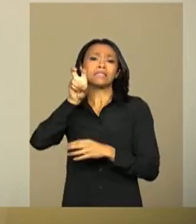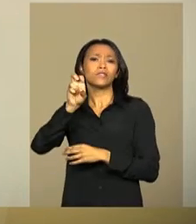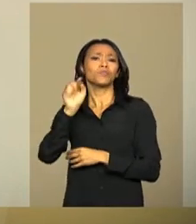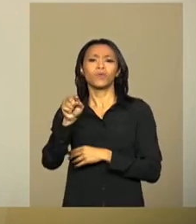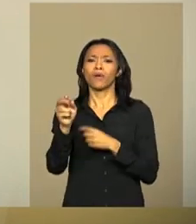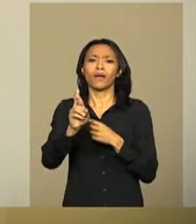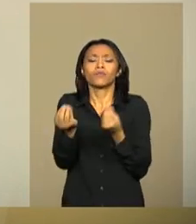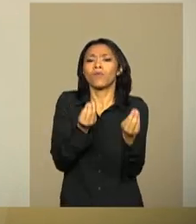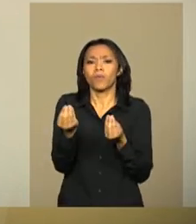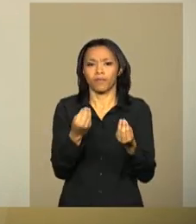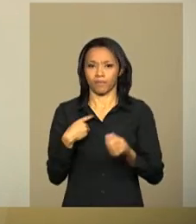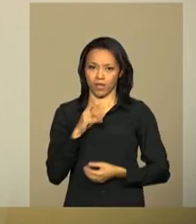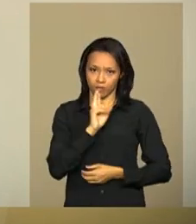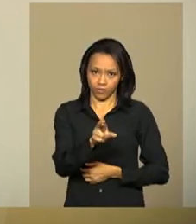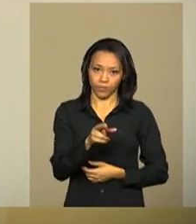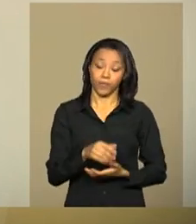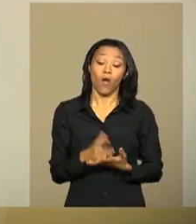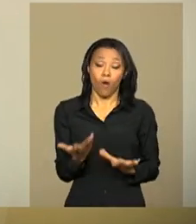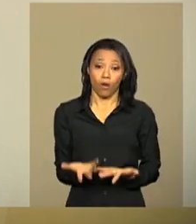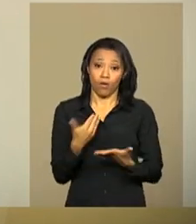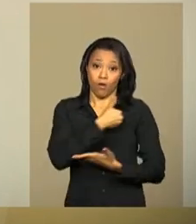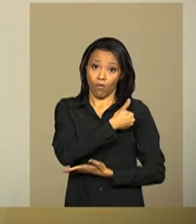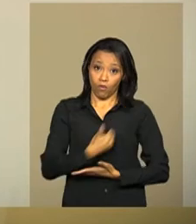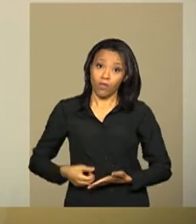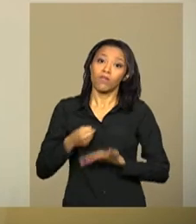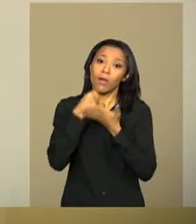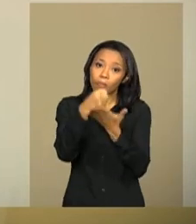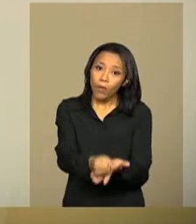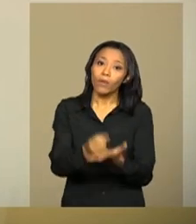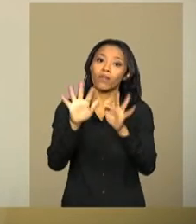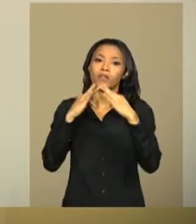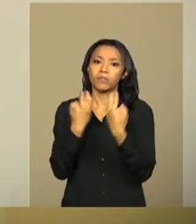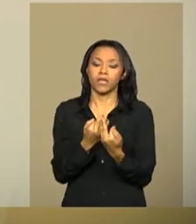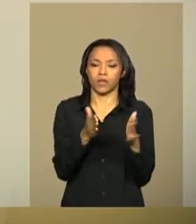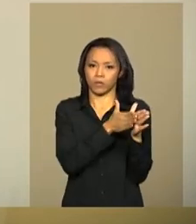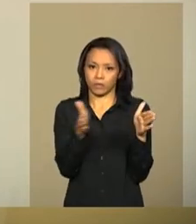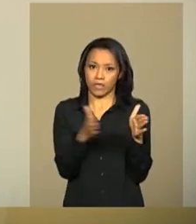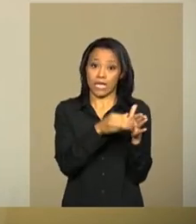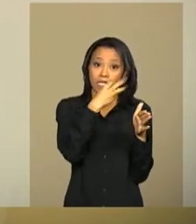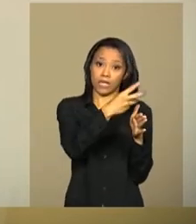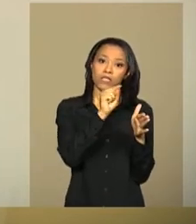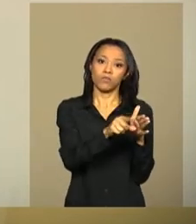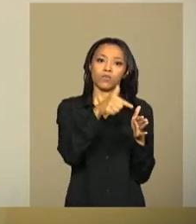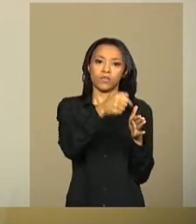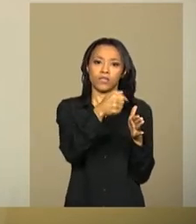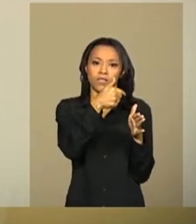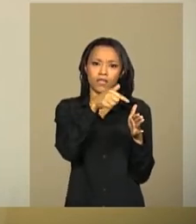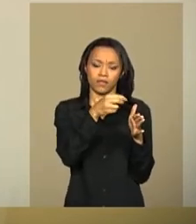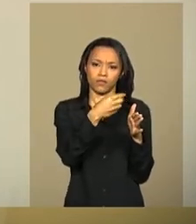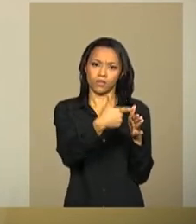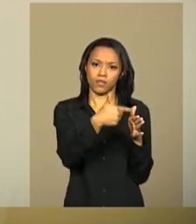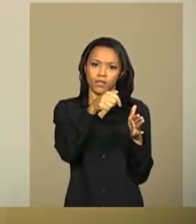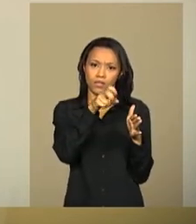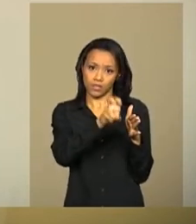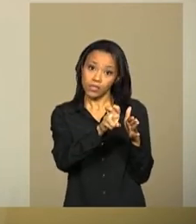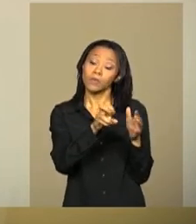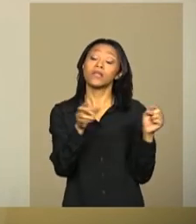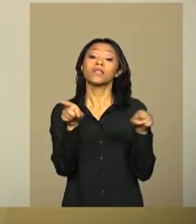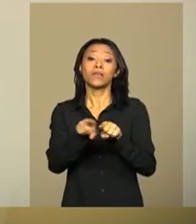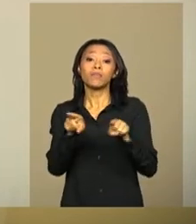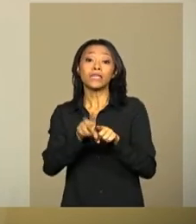5000 olha Max o governo apoia também as famílias com renda entre 3.275 e r$